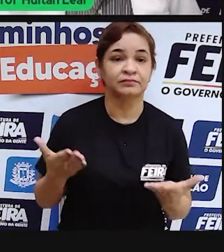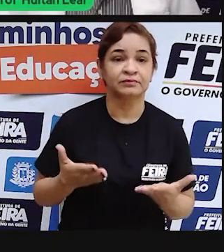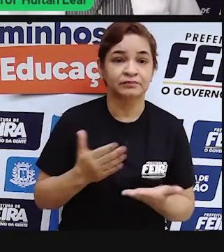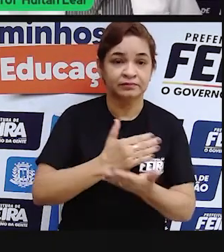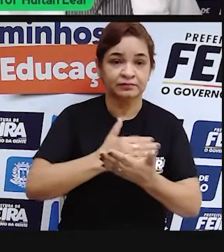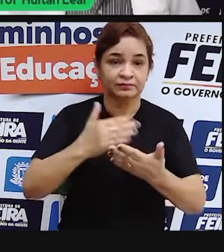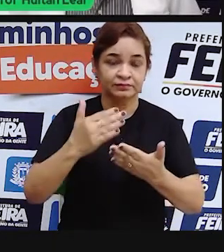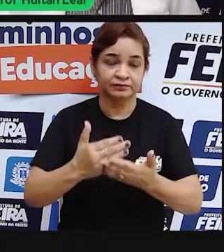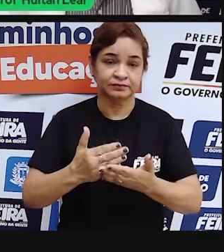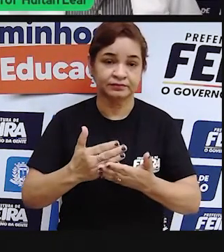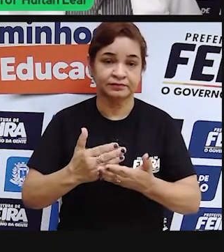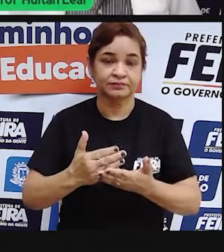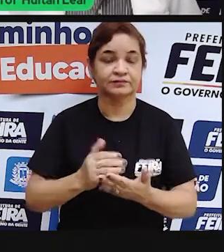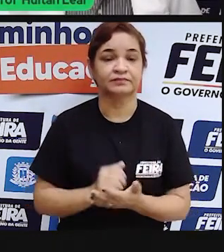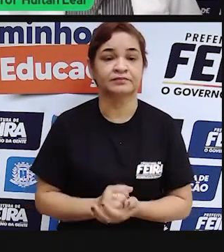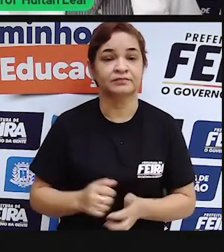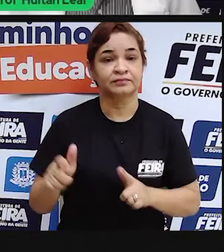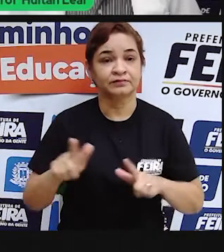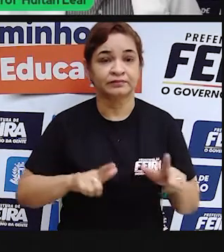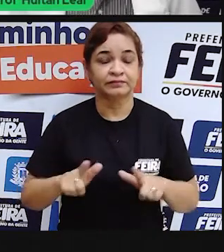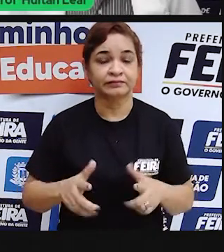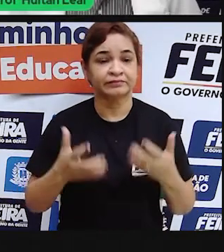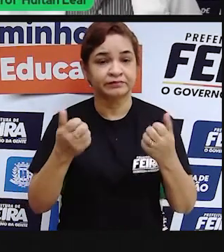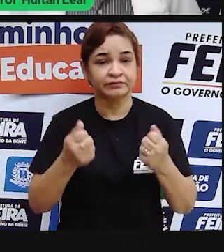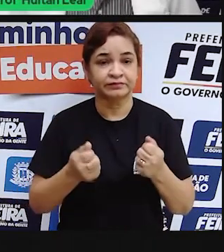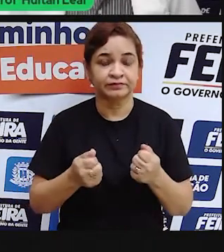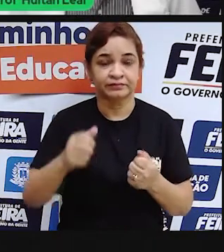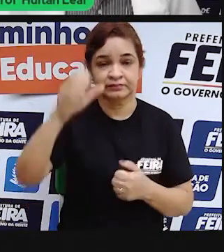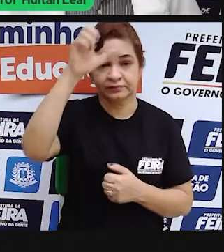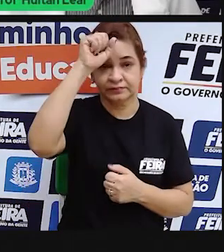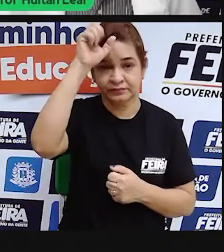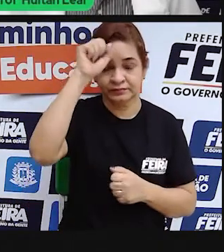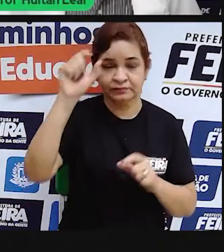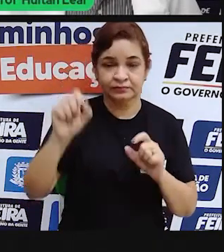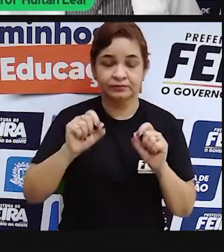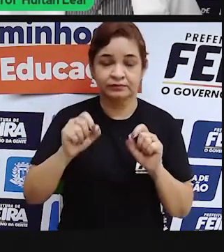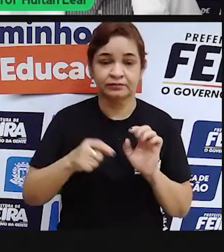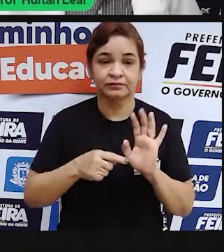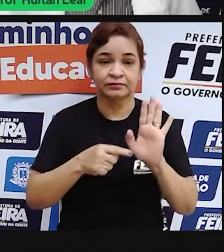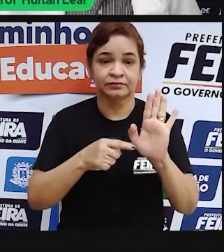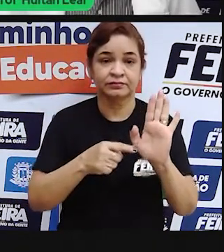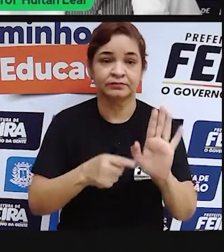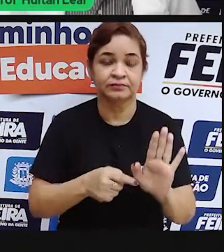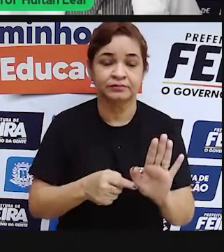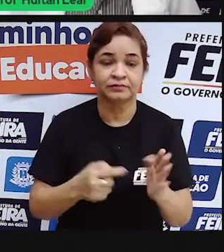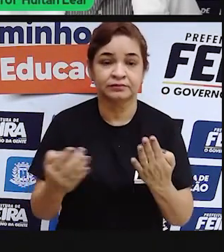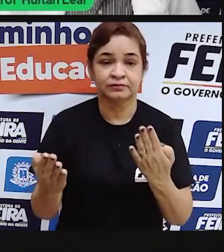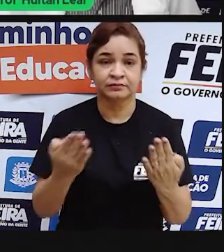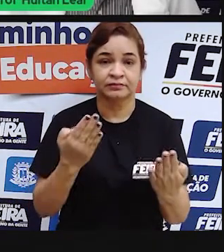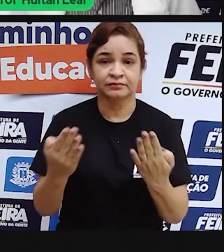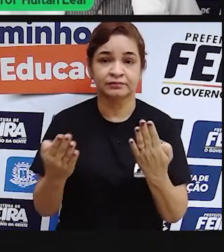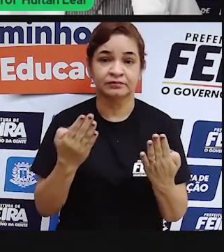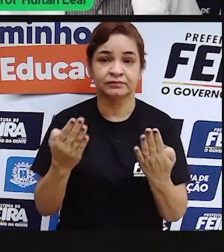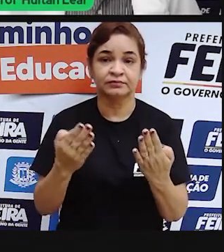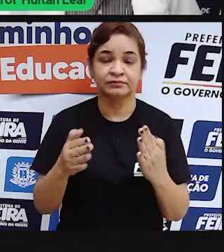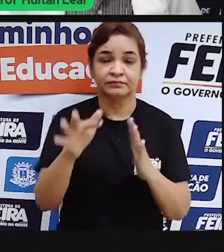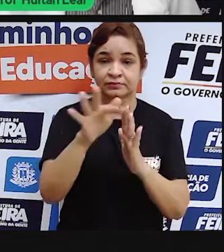dar continuidade ao nosso trabalho. O que vamos aprender? Identificar e diferenciar em